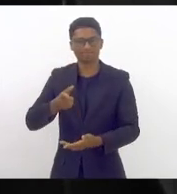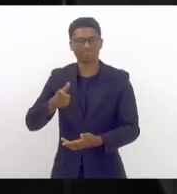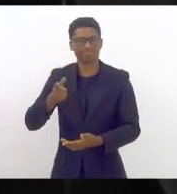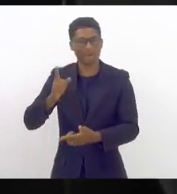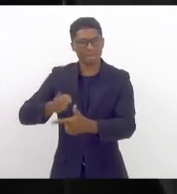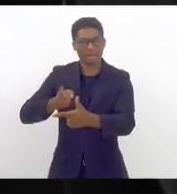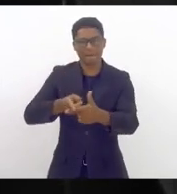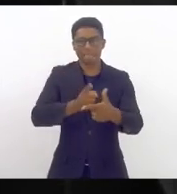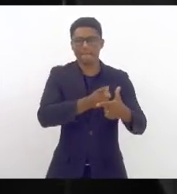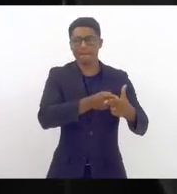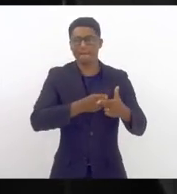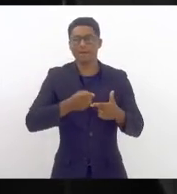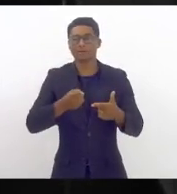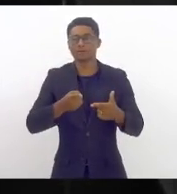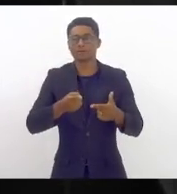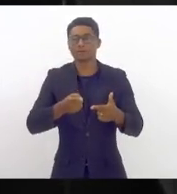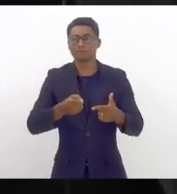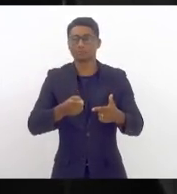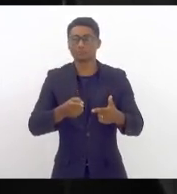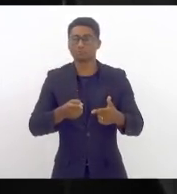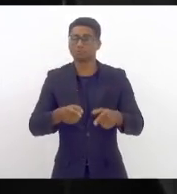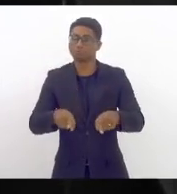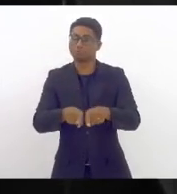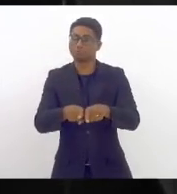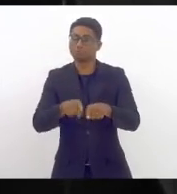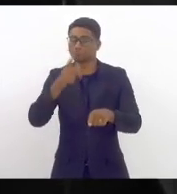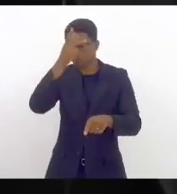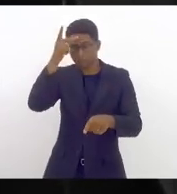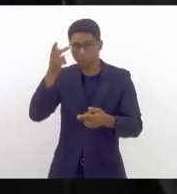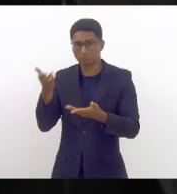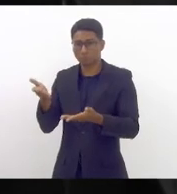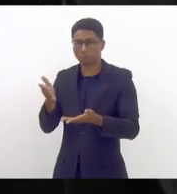somente quem ama um regime ditatorial